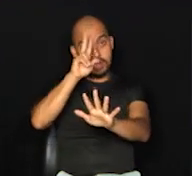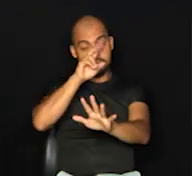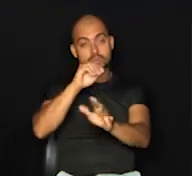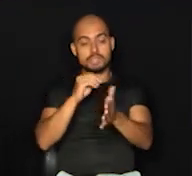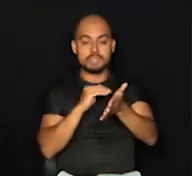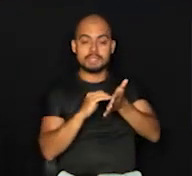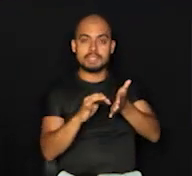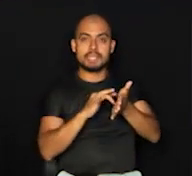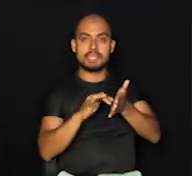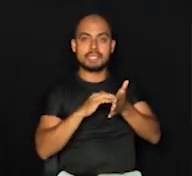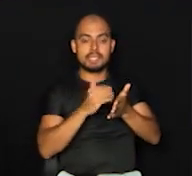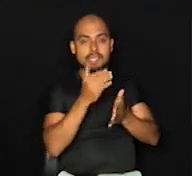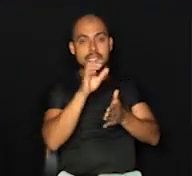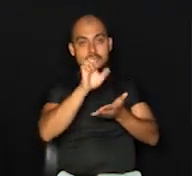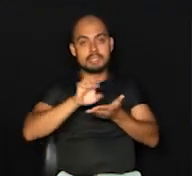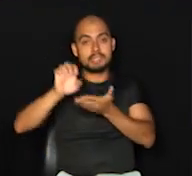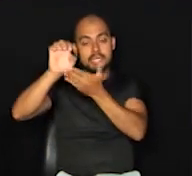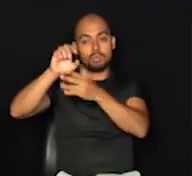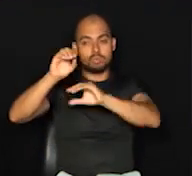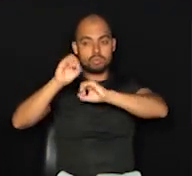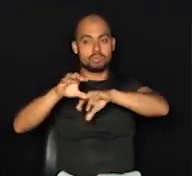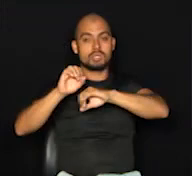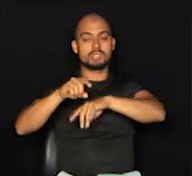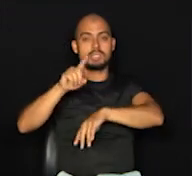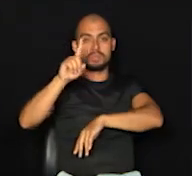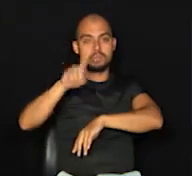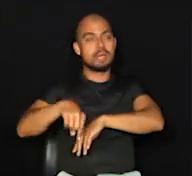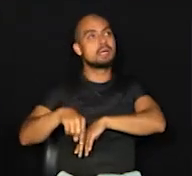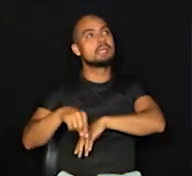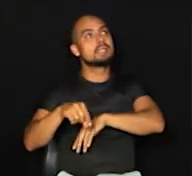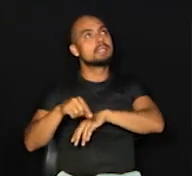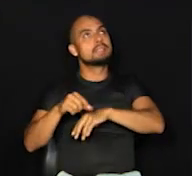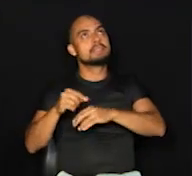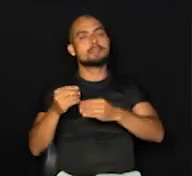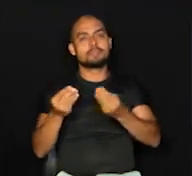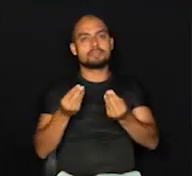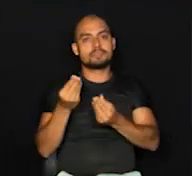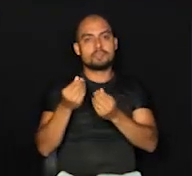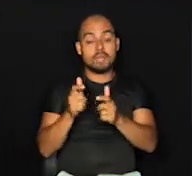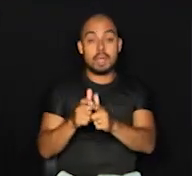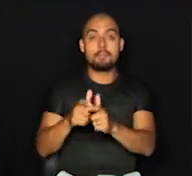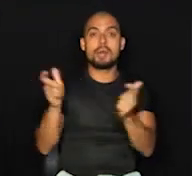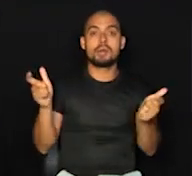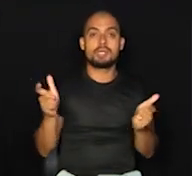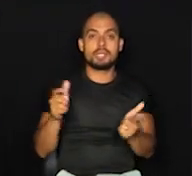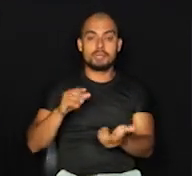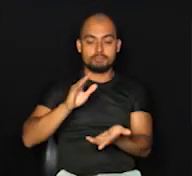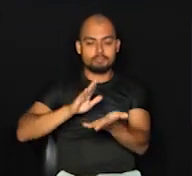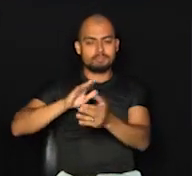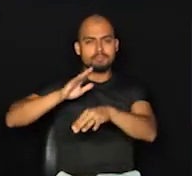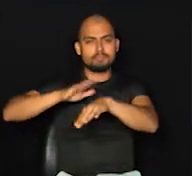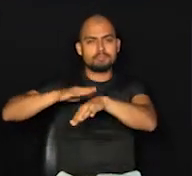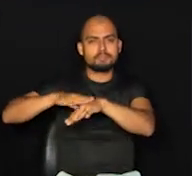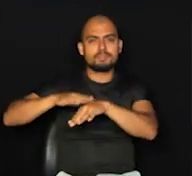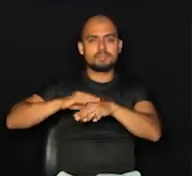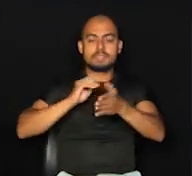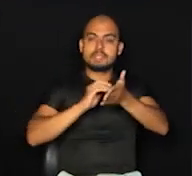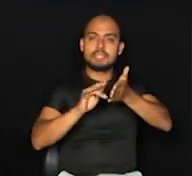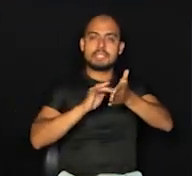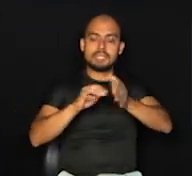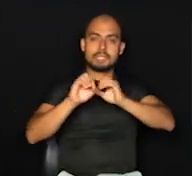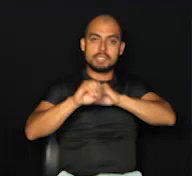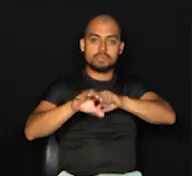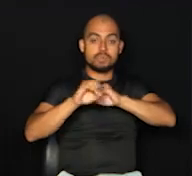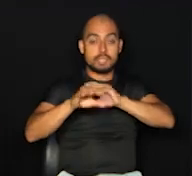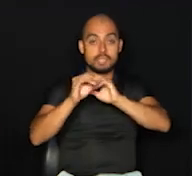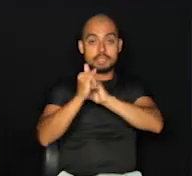Secretaria Estadual de Educação são, em grande parte, grande maioria, feitos pela Secretaria Escolar